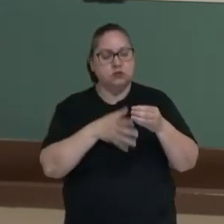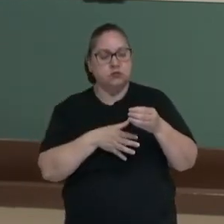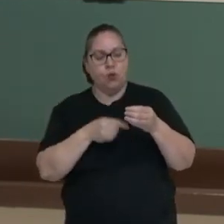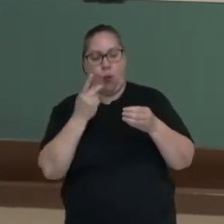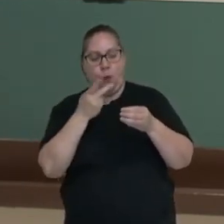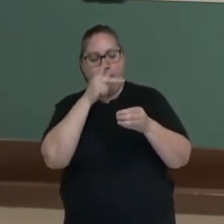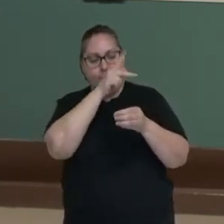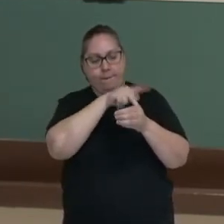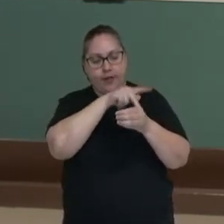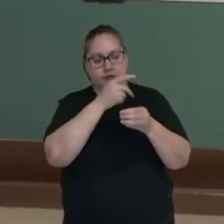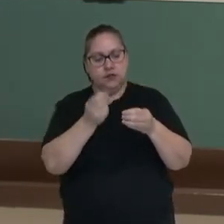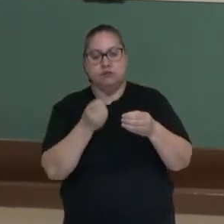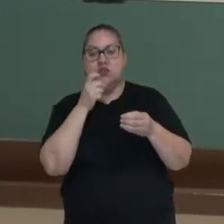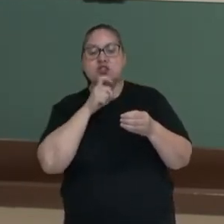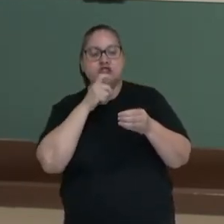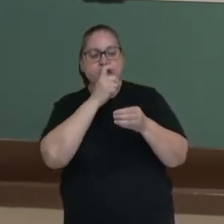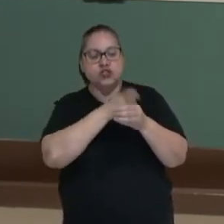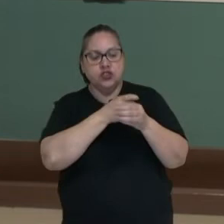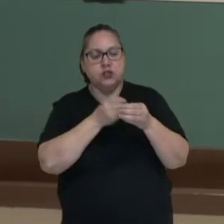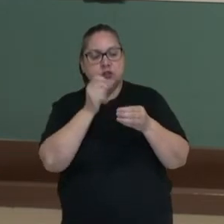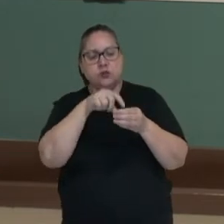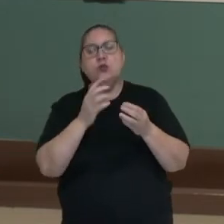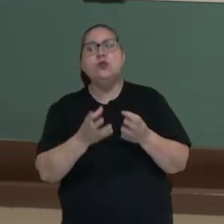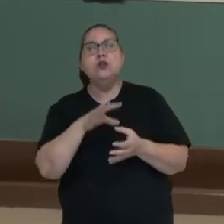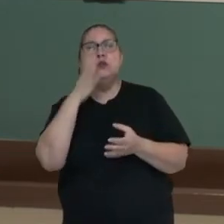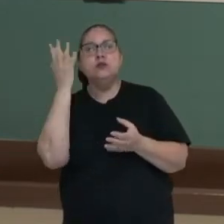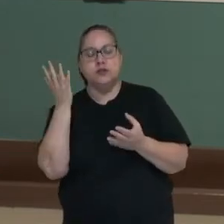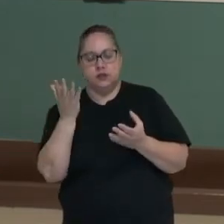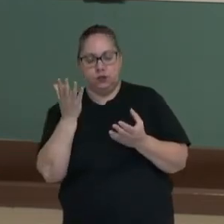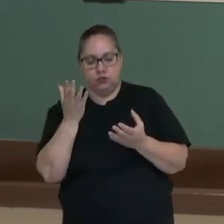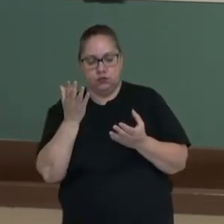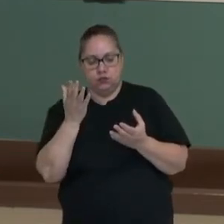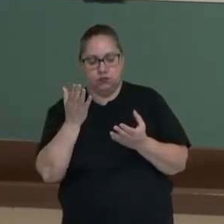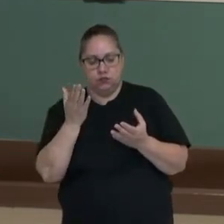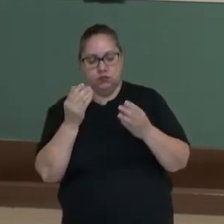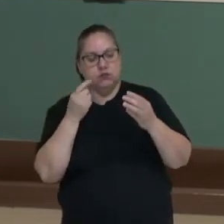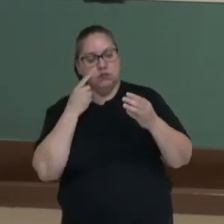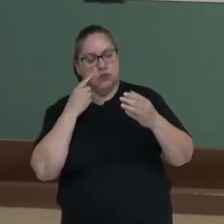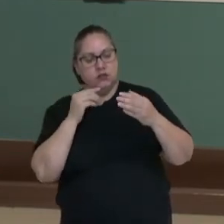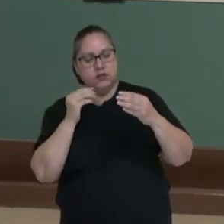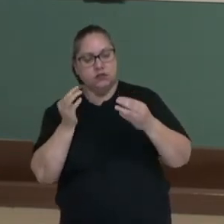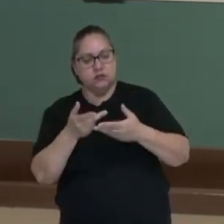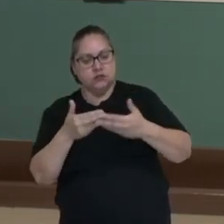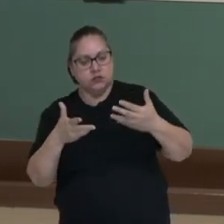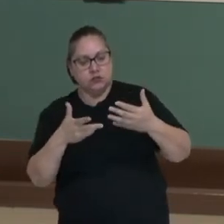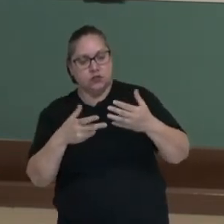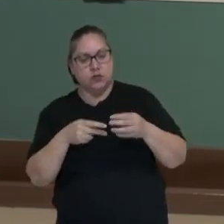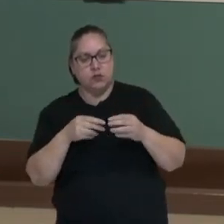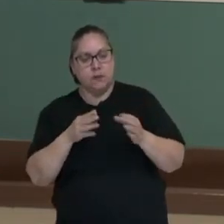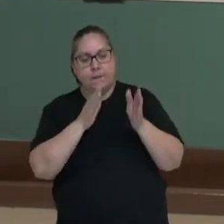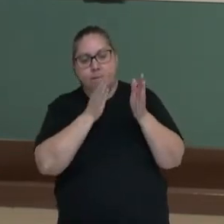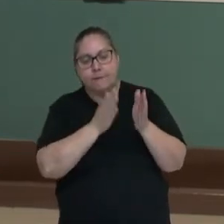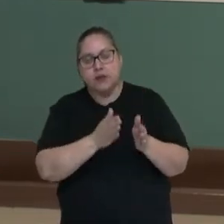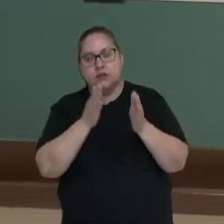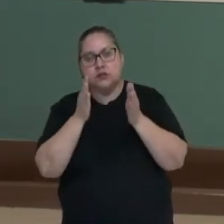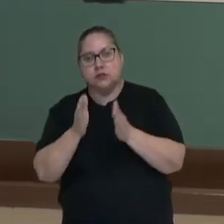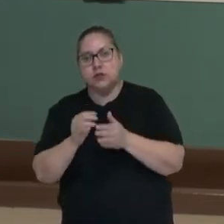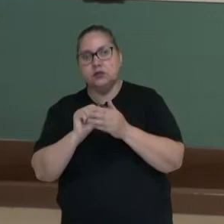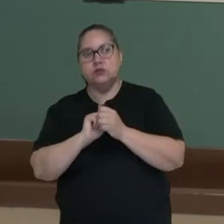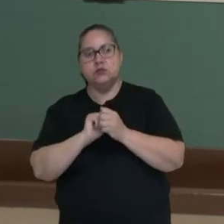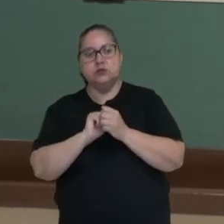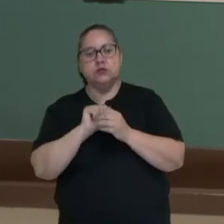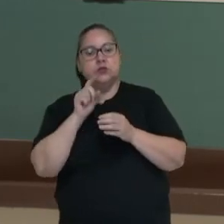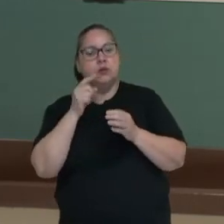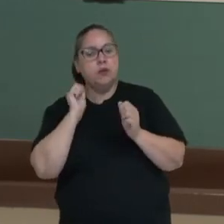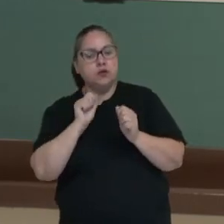uma pedra e um cubo de gelo. O que será que aconteceu? Teve os materiais, teve o passo a passo. E